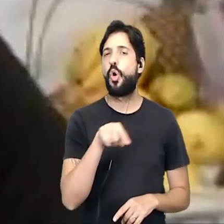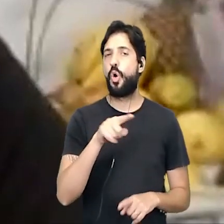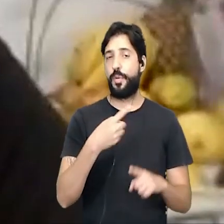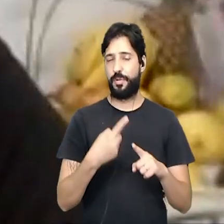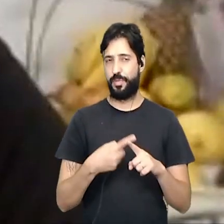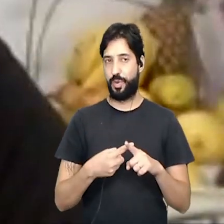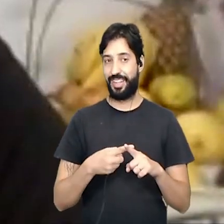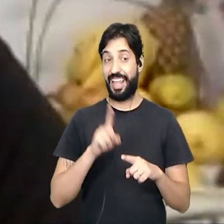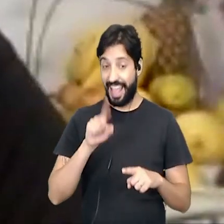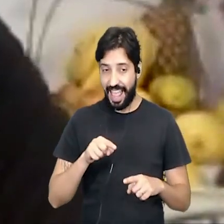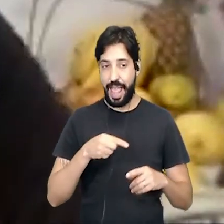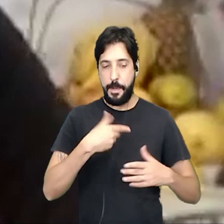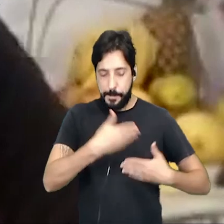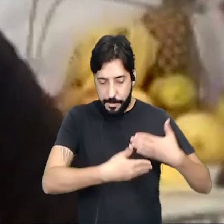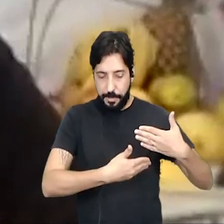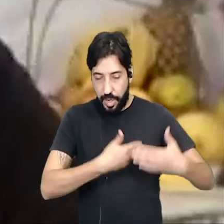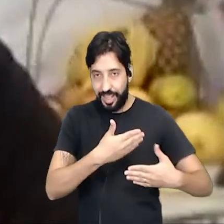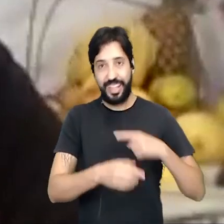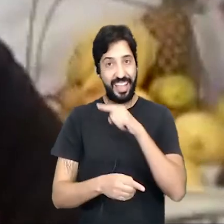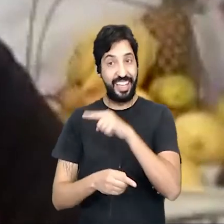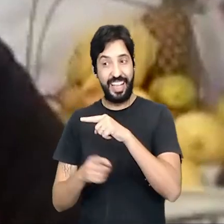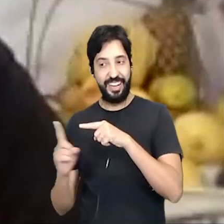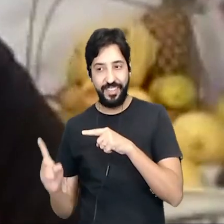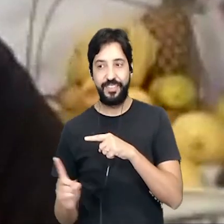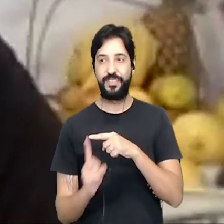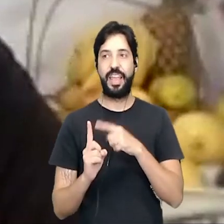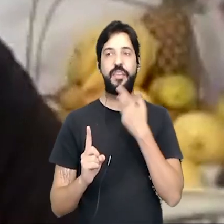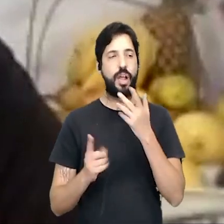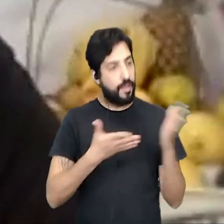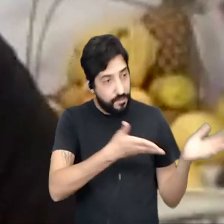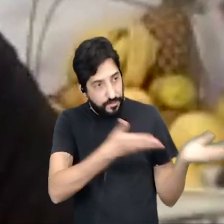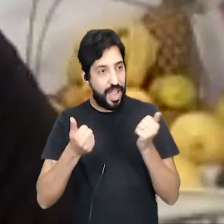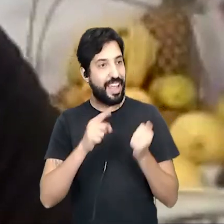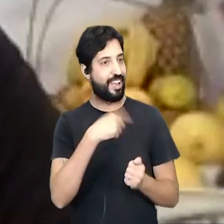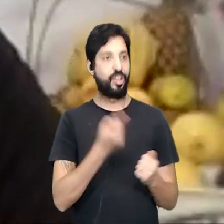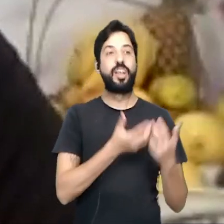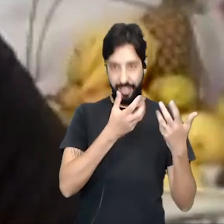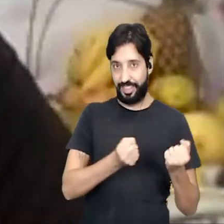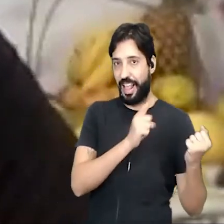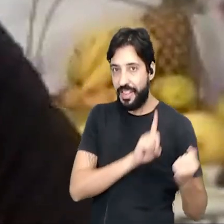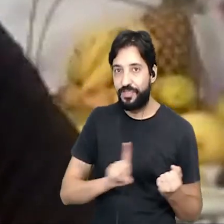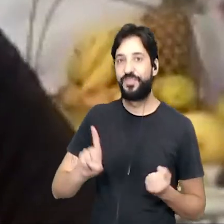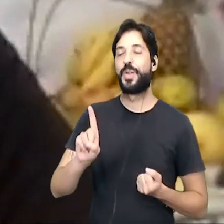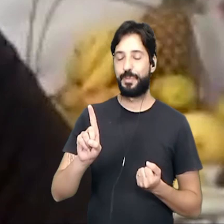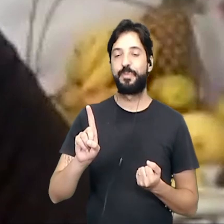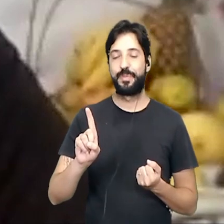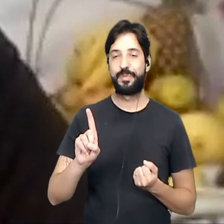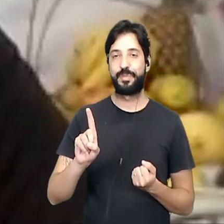dizer que foi nesse processo que o Fernando Zunho pega e fala, vem, e a gente fala,